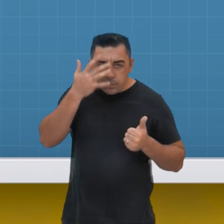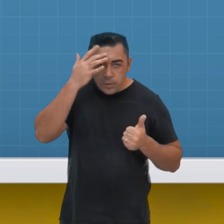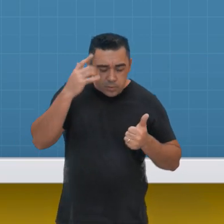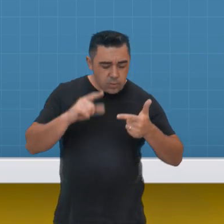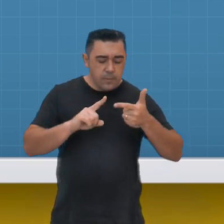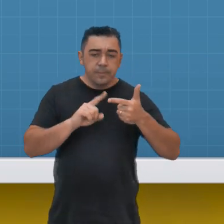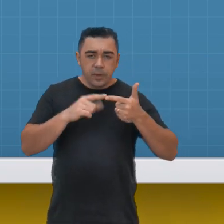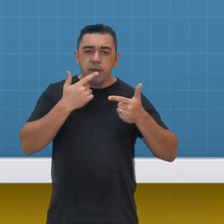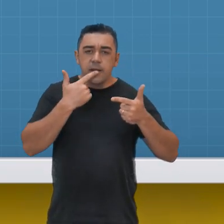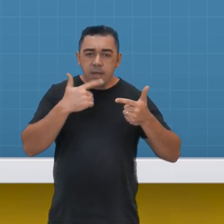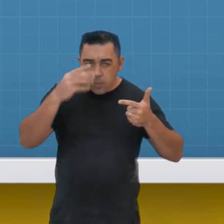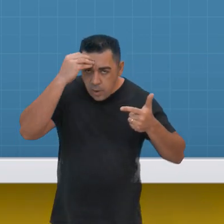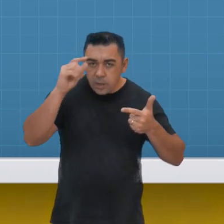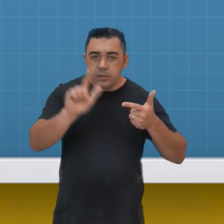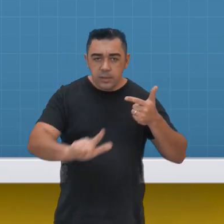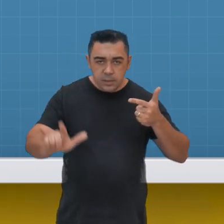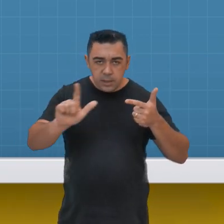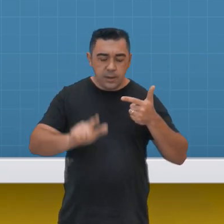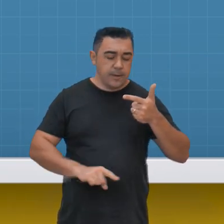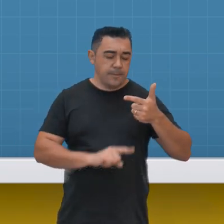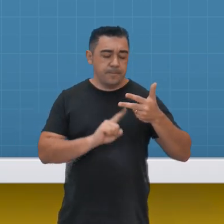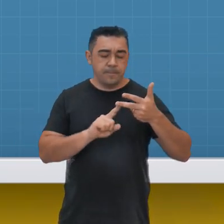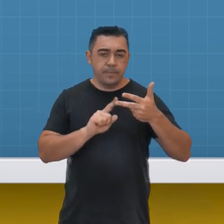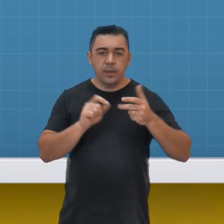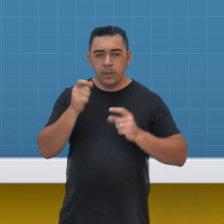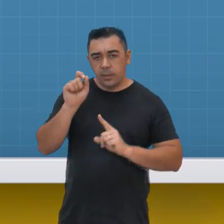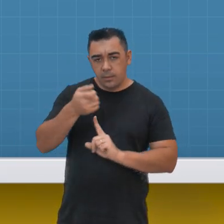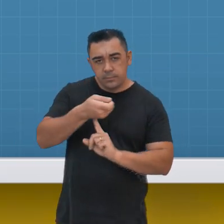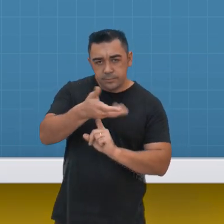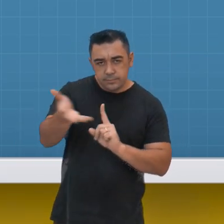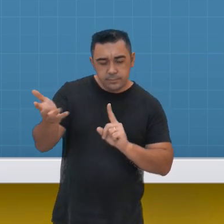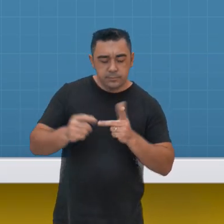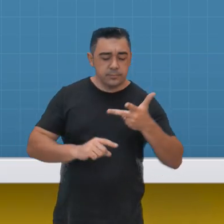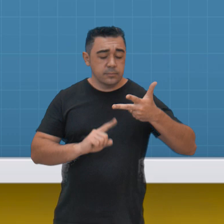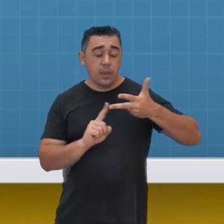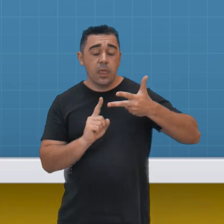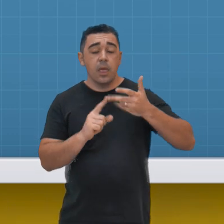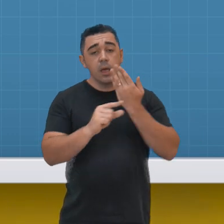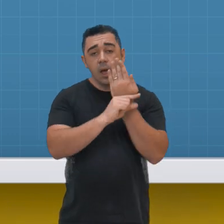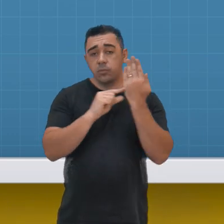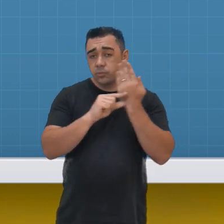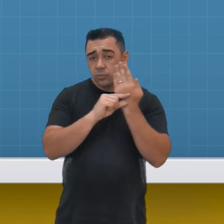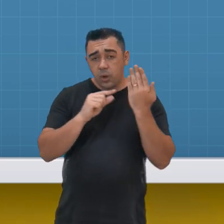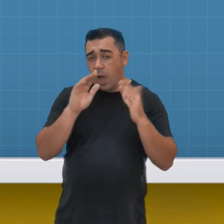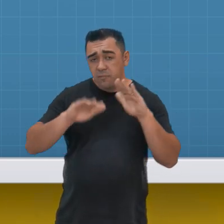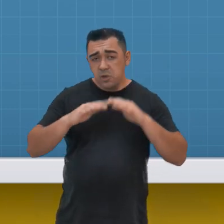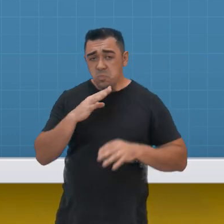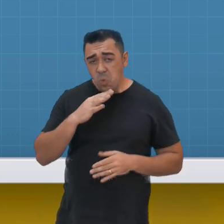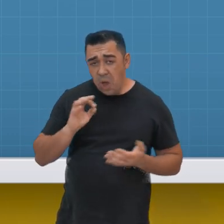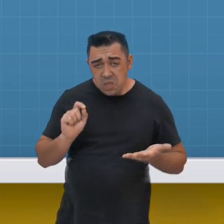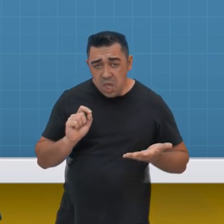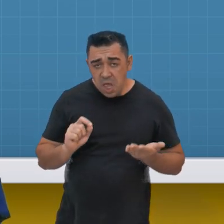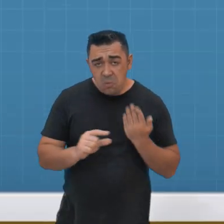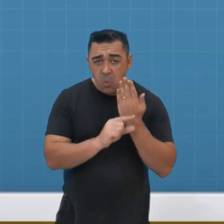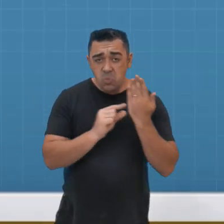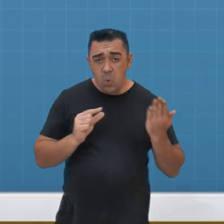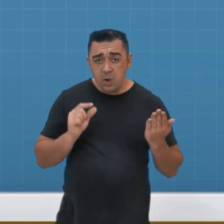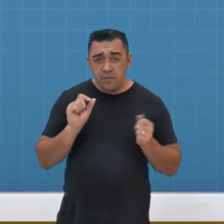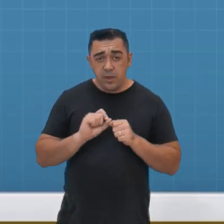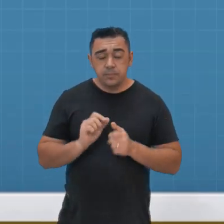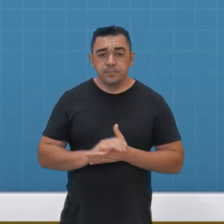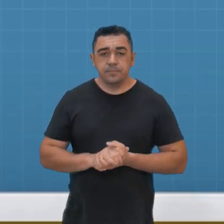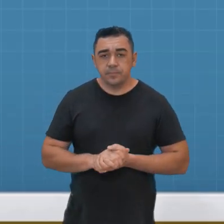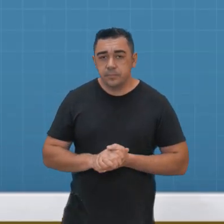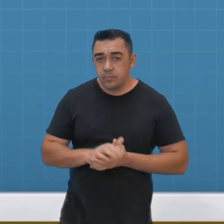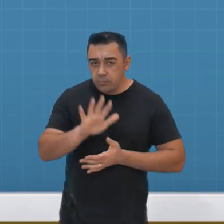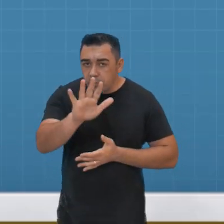elas têm linguagem literária e a autoria desses textos às vezes é desconhecida. Deixa eu